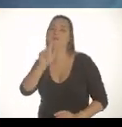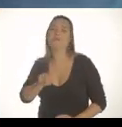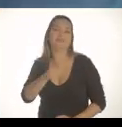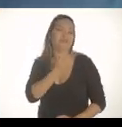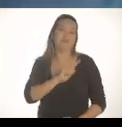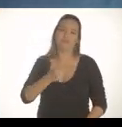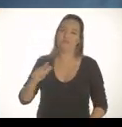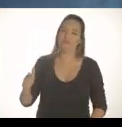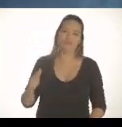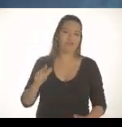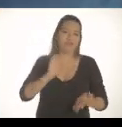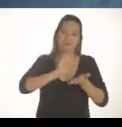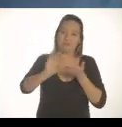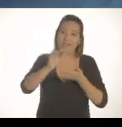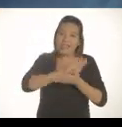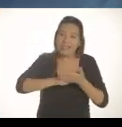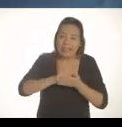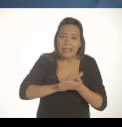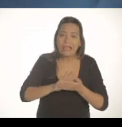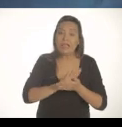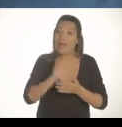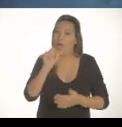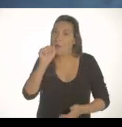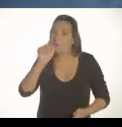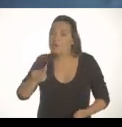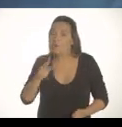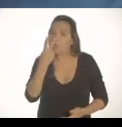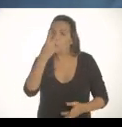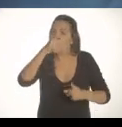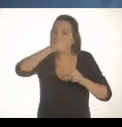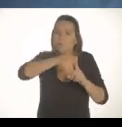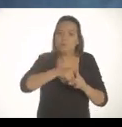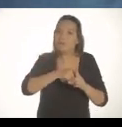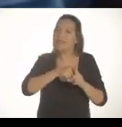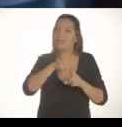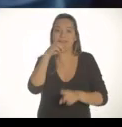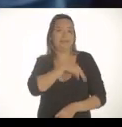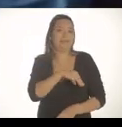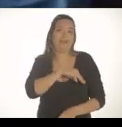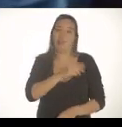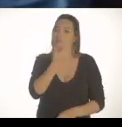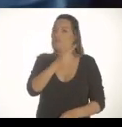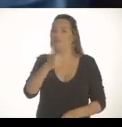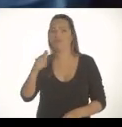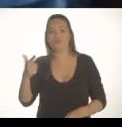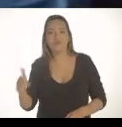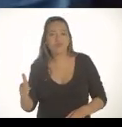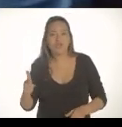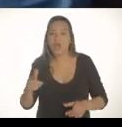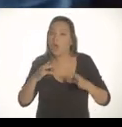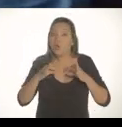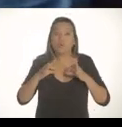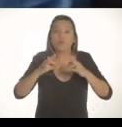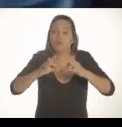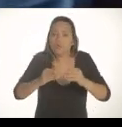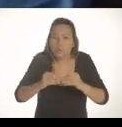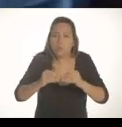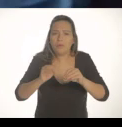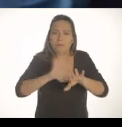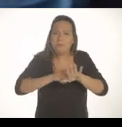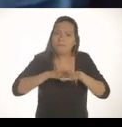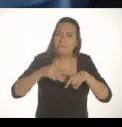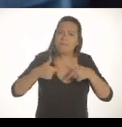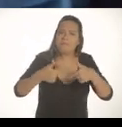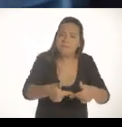difícil. Aposentados que passaram necessidade, 2 meses sem pagamento. E toda a articulação para